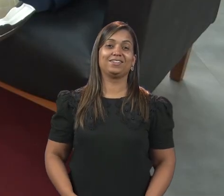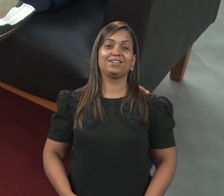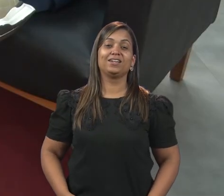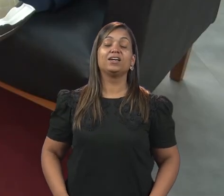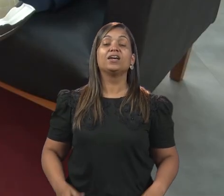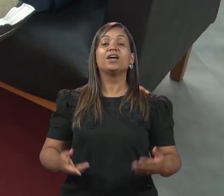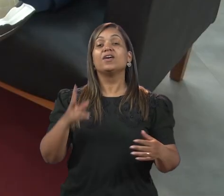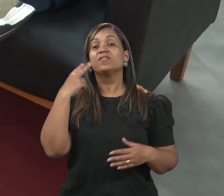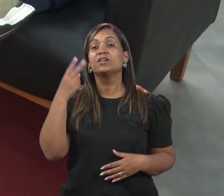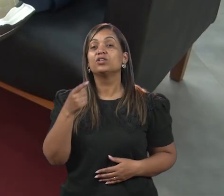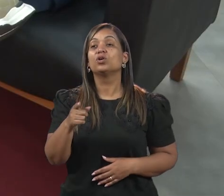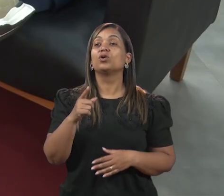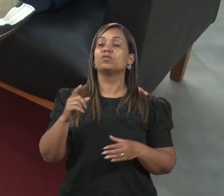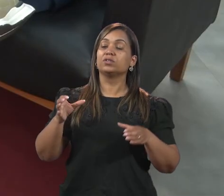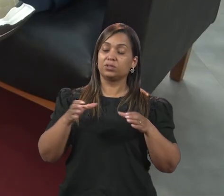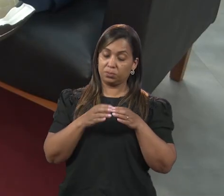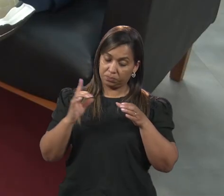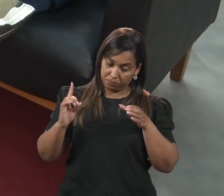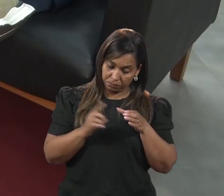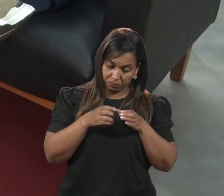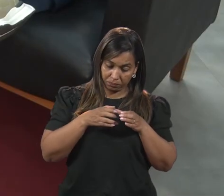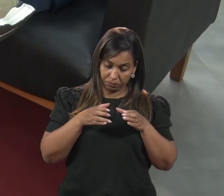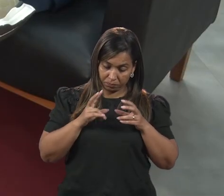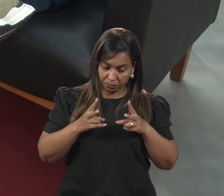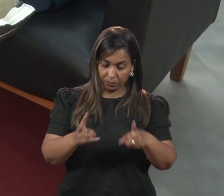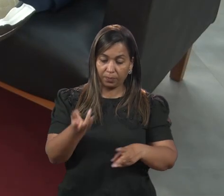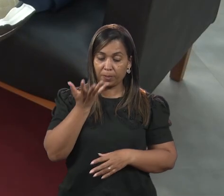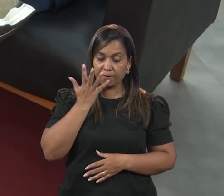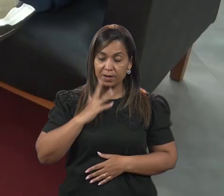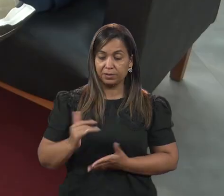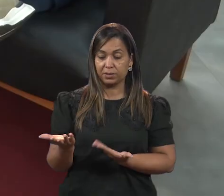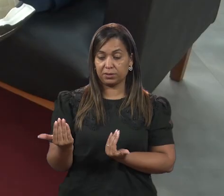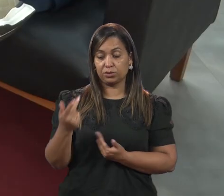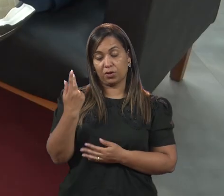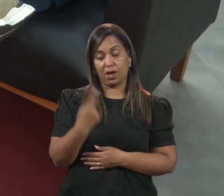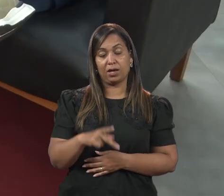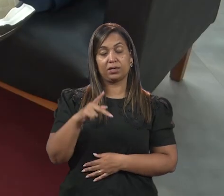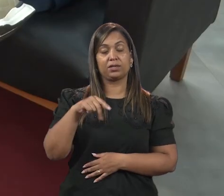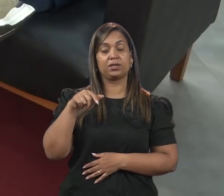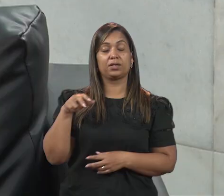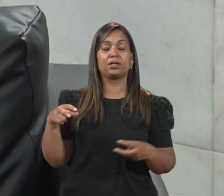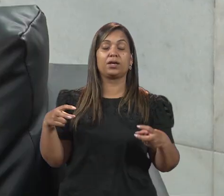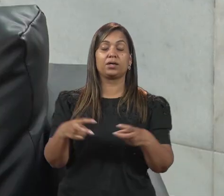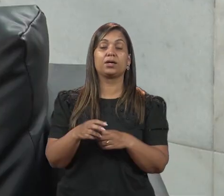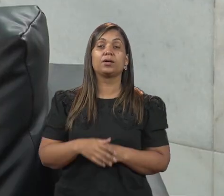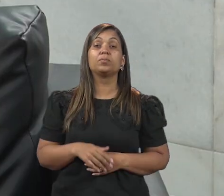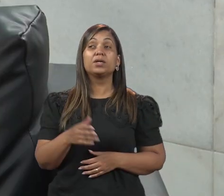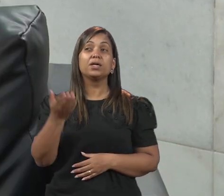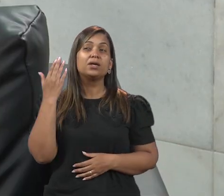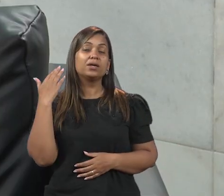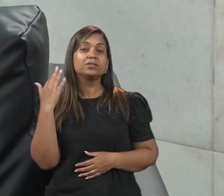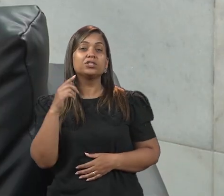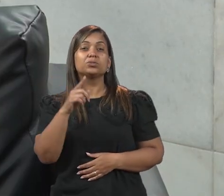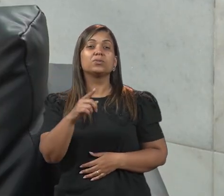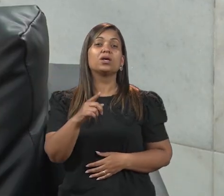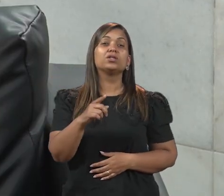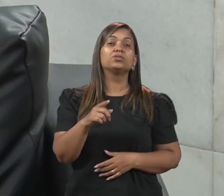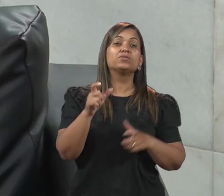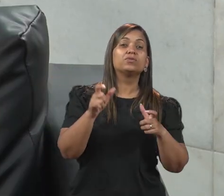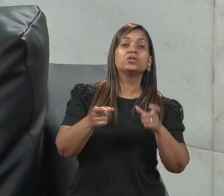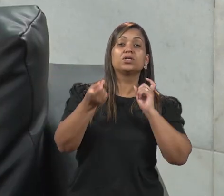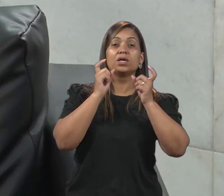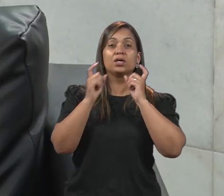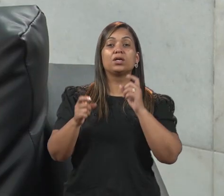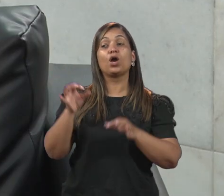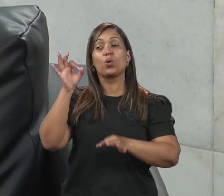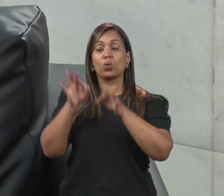bacana. Vereador, o senhor é membro da Comissão Permanente da Criança e do Adolescente aqui nesta casa e recentemente o senhor esteve em reunião